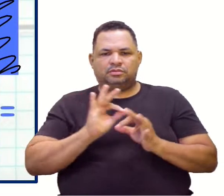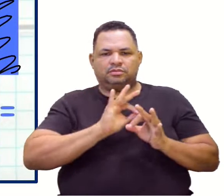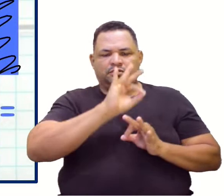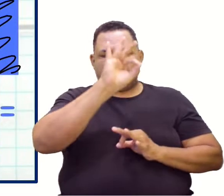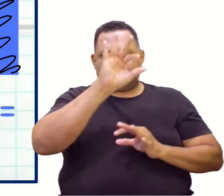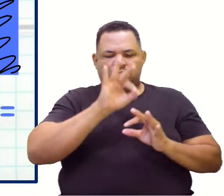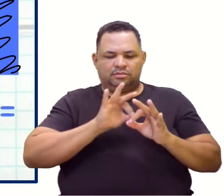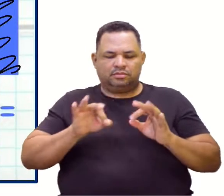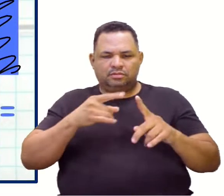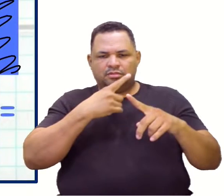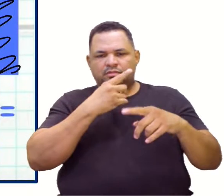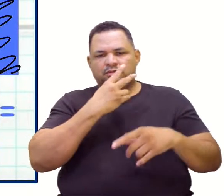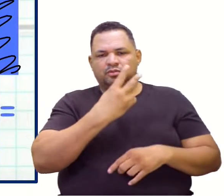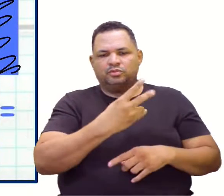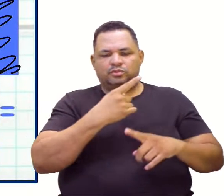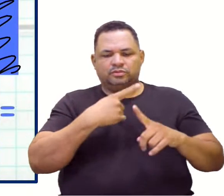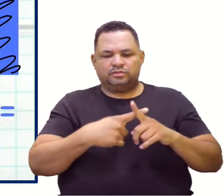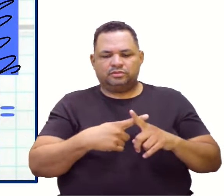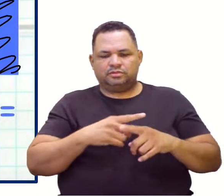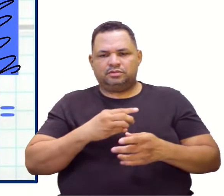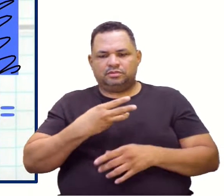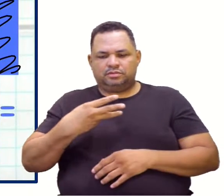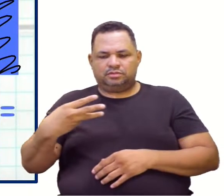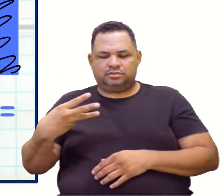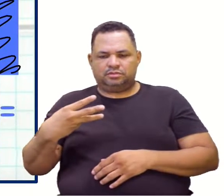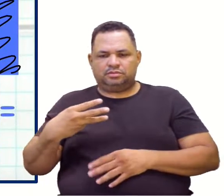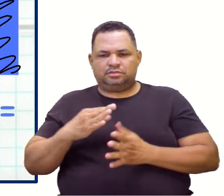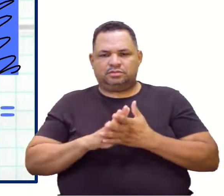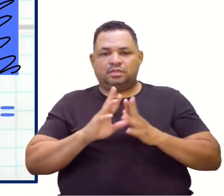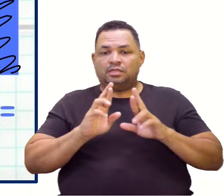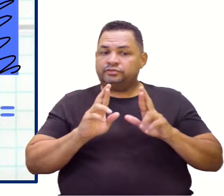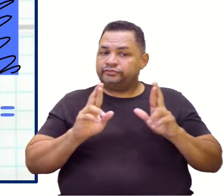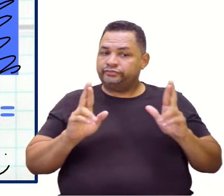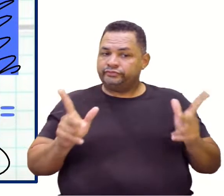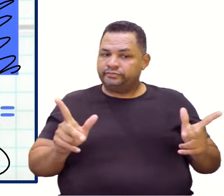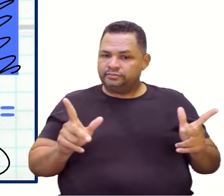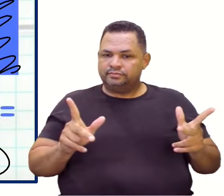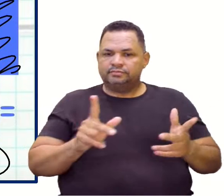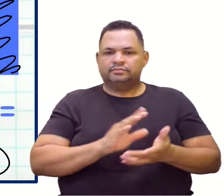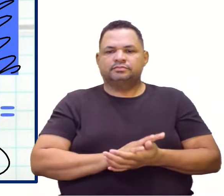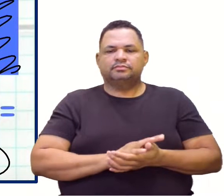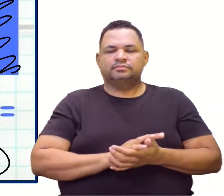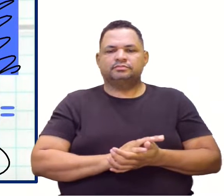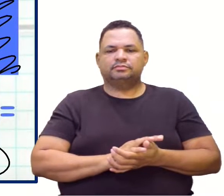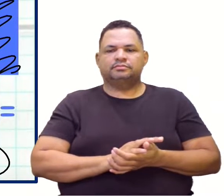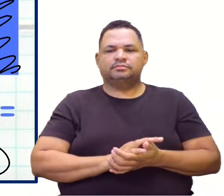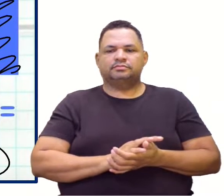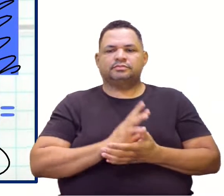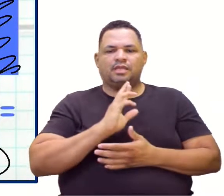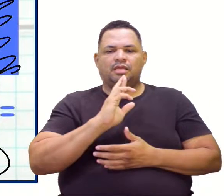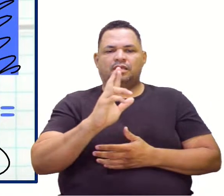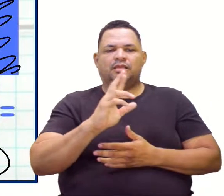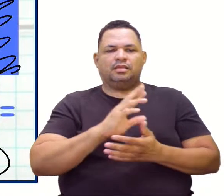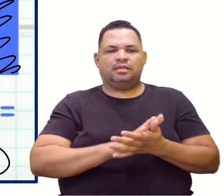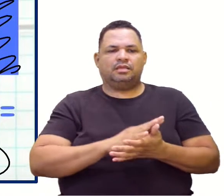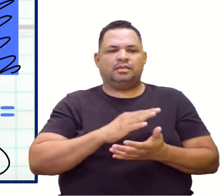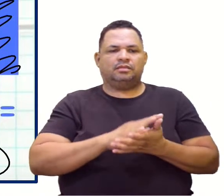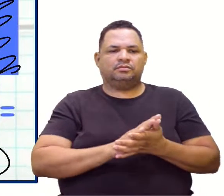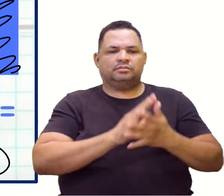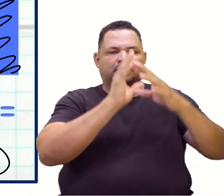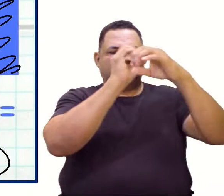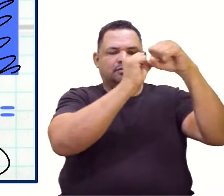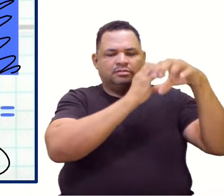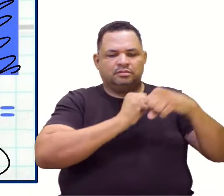largura vezes a medida do comprimento. Então, olha como é Beleza. diferente, nós temos diferença de resultados, né? O perímetro aqui deu